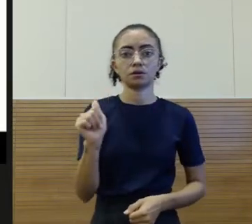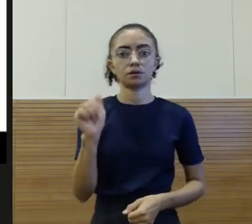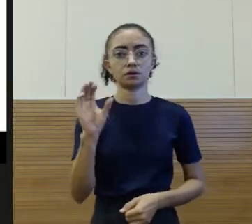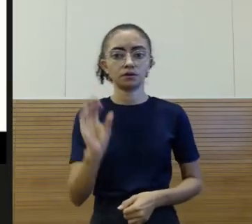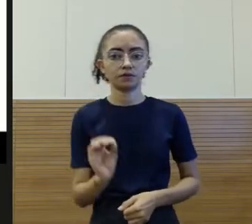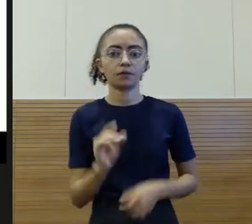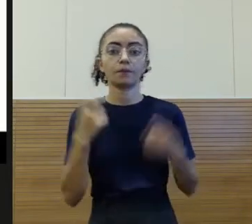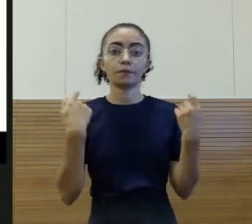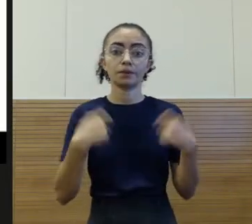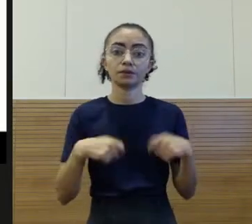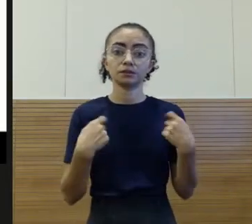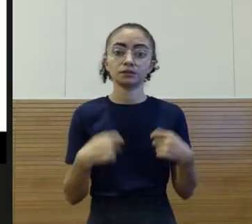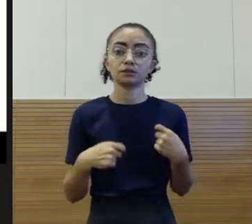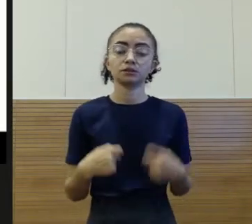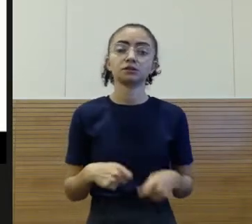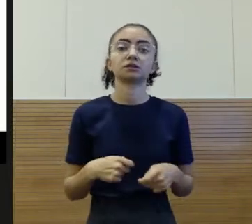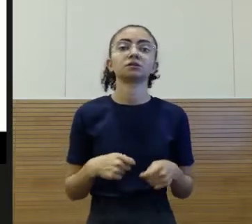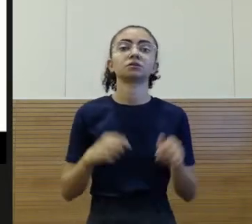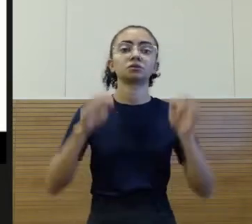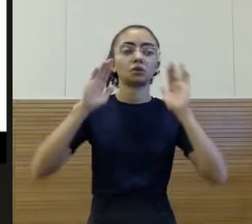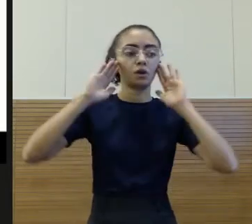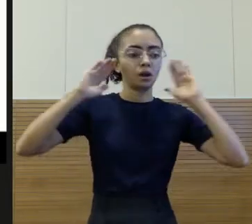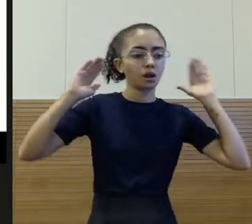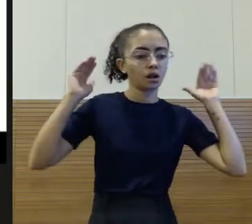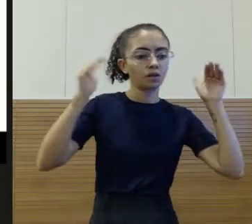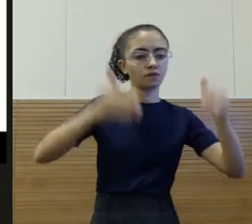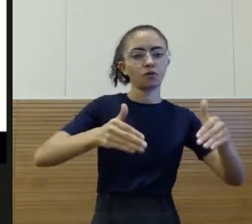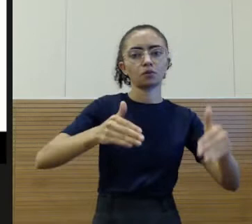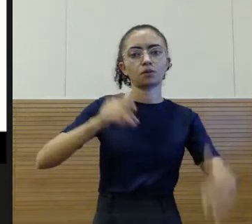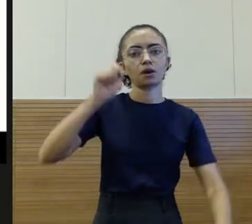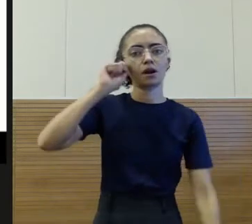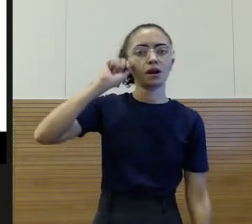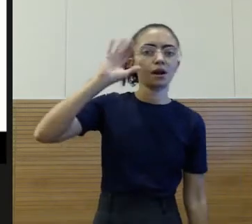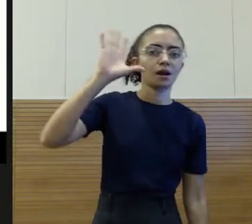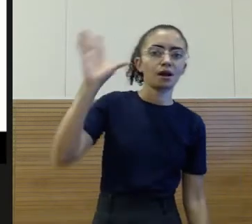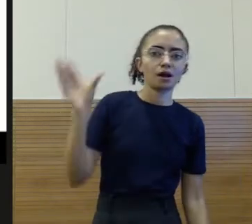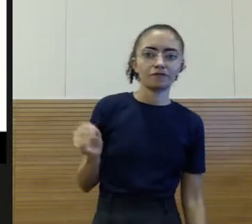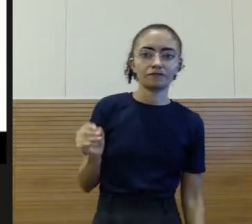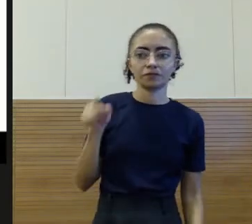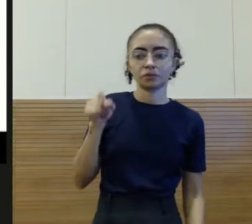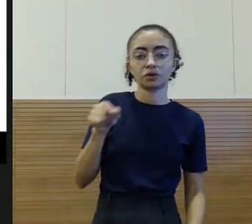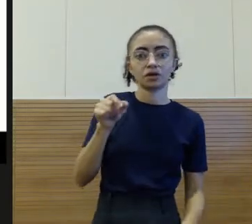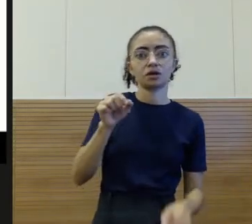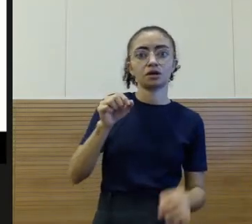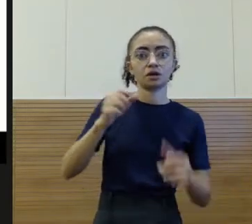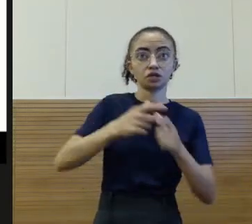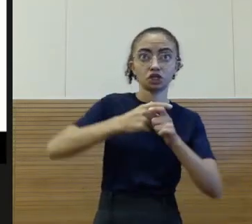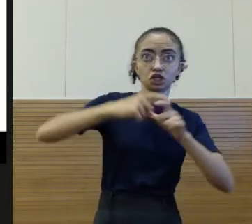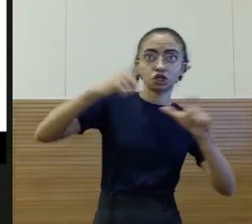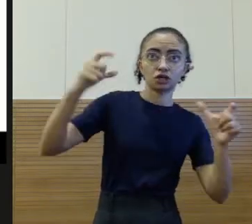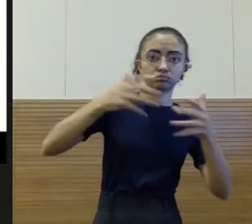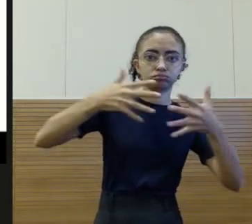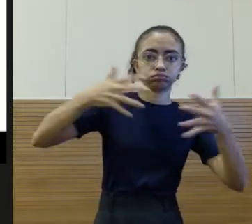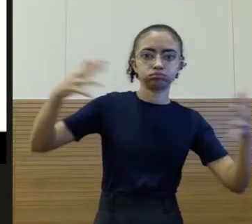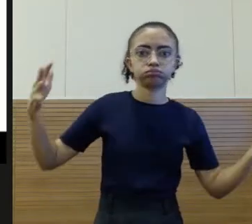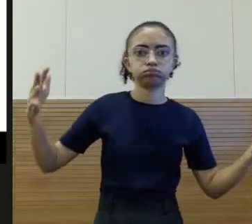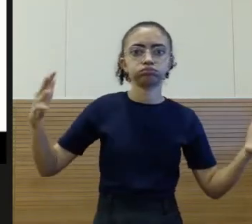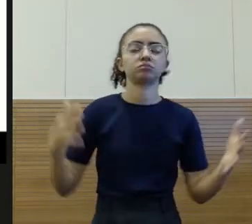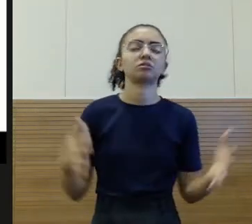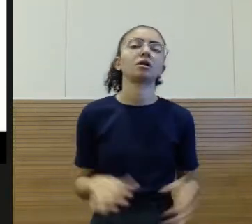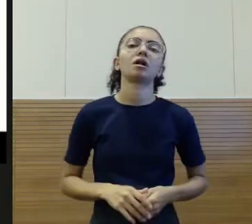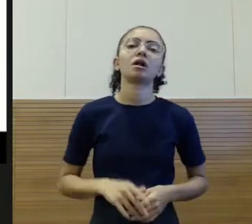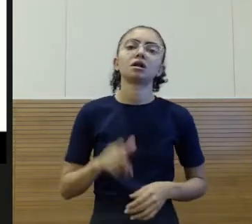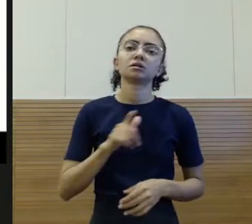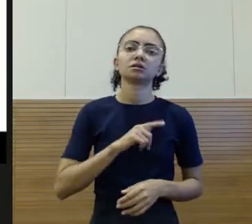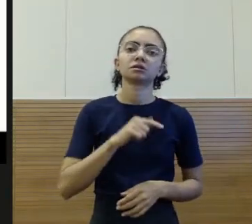que colocar uma maior concentração nos últimos anos na África, um continente muito grande, onde em 2015 somente havia